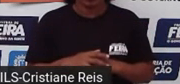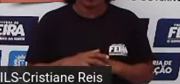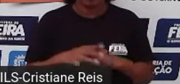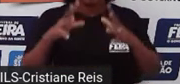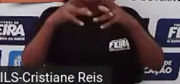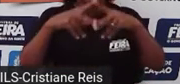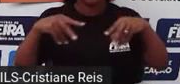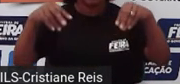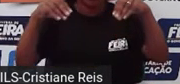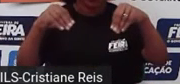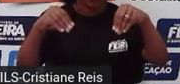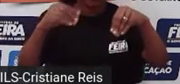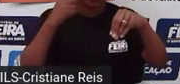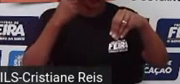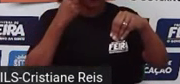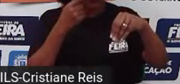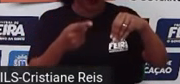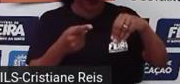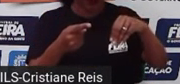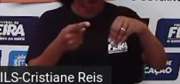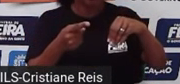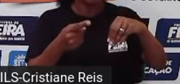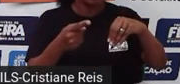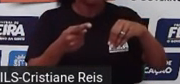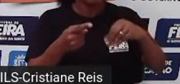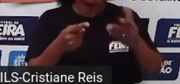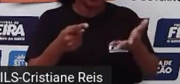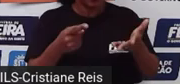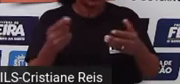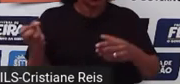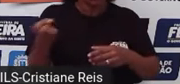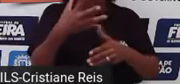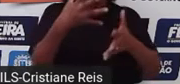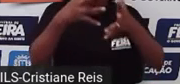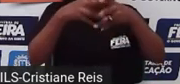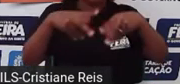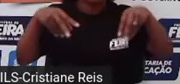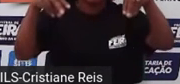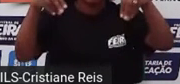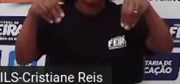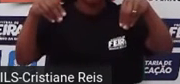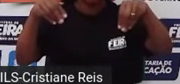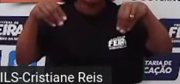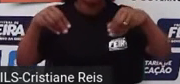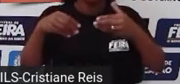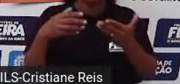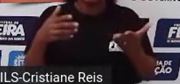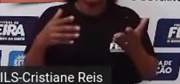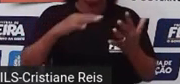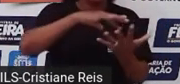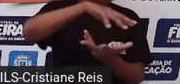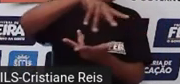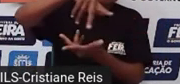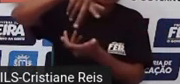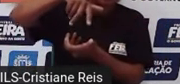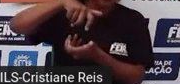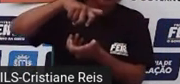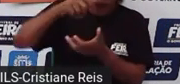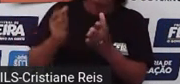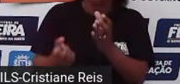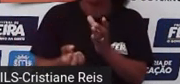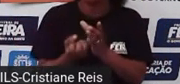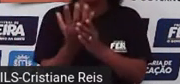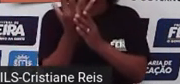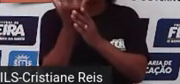ainda né e jovem para o planeta terra a gente né É bem velho mas para o planeta terra jovem